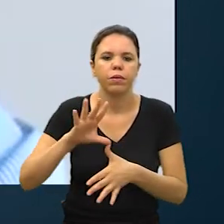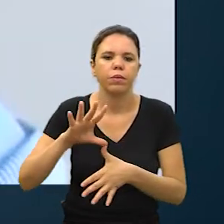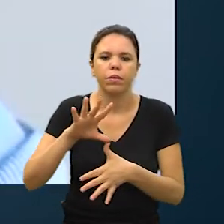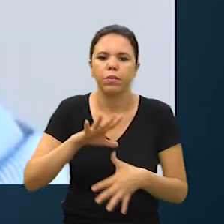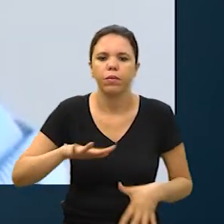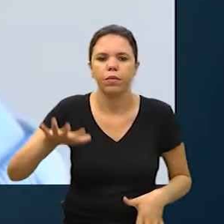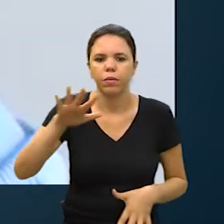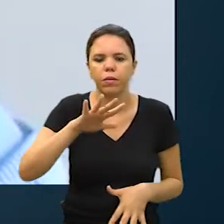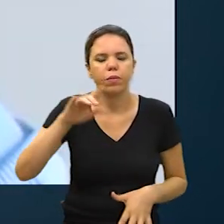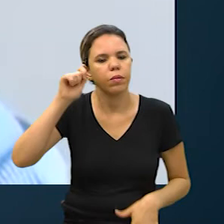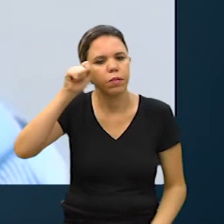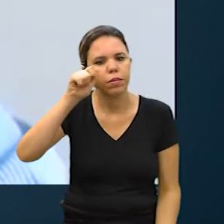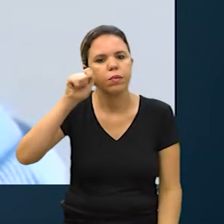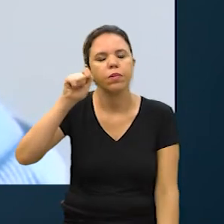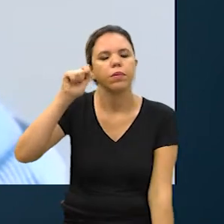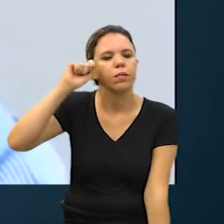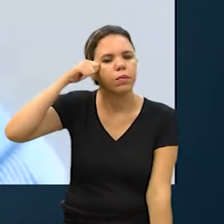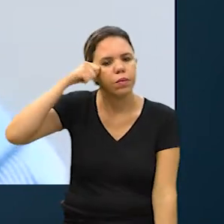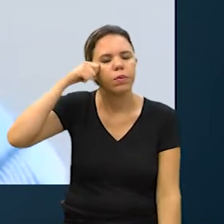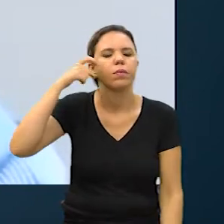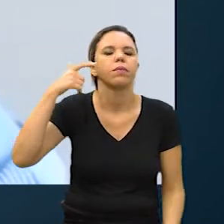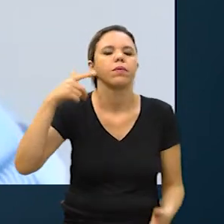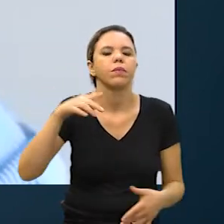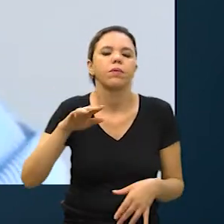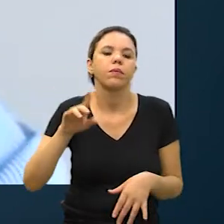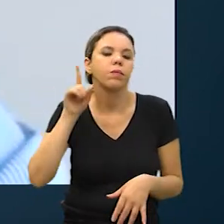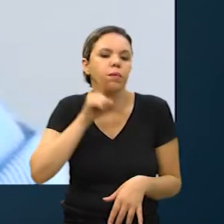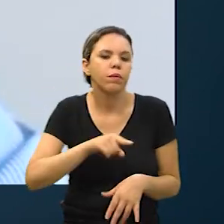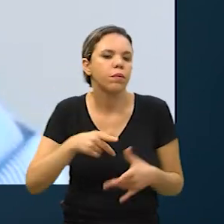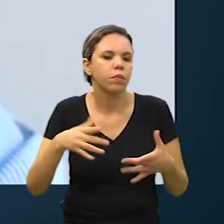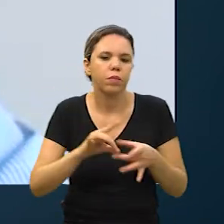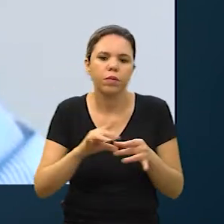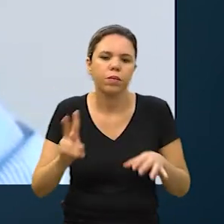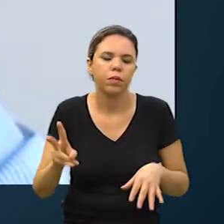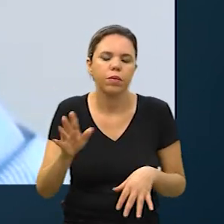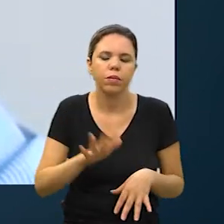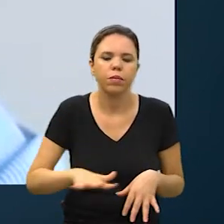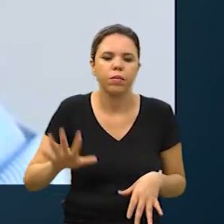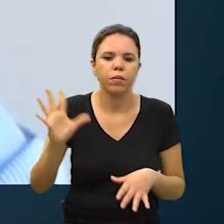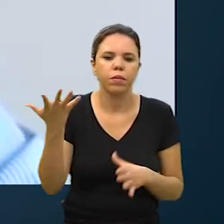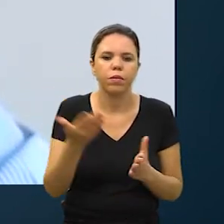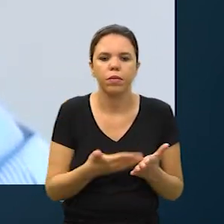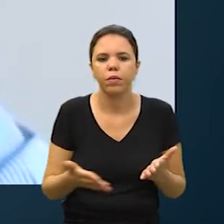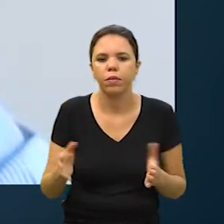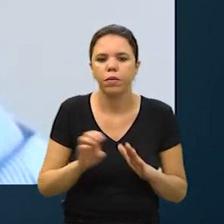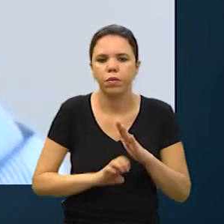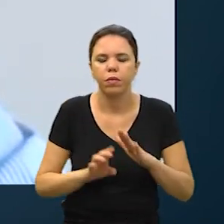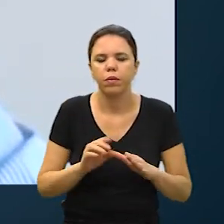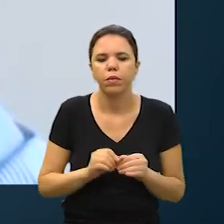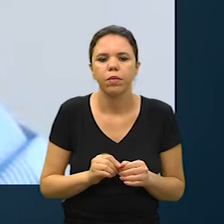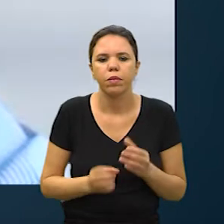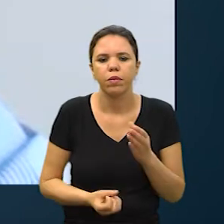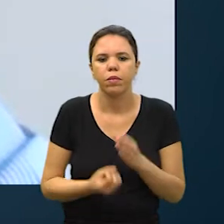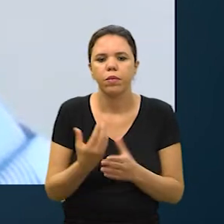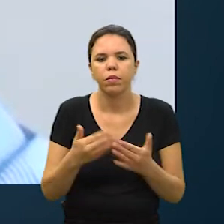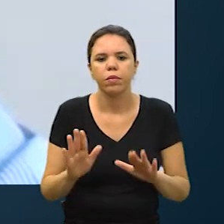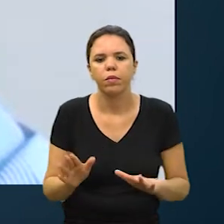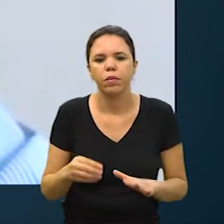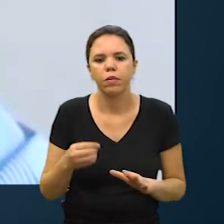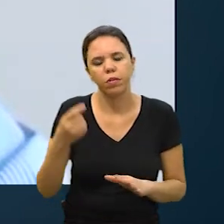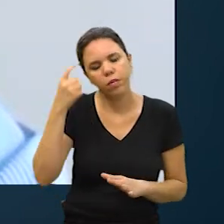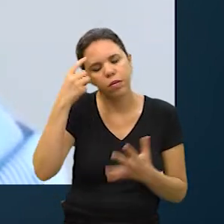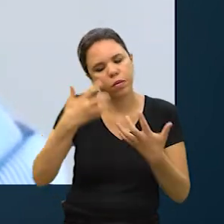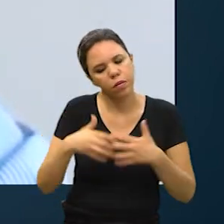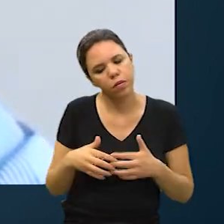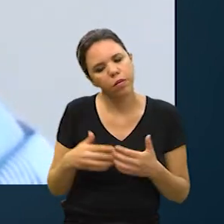Latina, na Ásia, nos Estados Unidos de maneira simultânea. Então, isso já acontece. Tem empresas que já nascem já com essa cabeça,